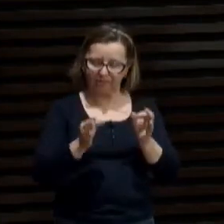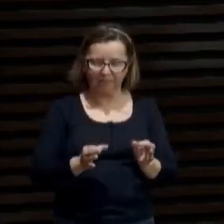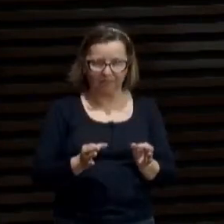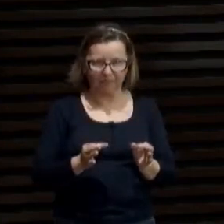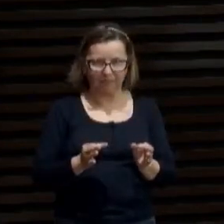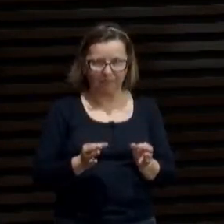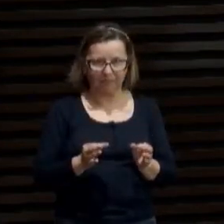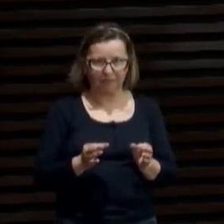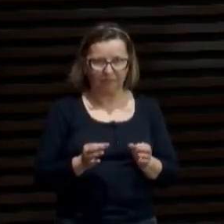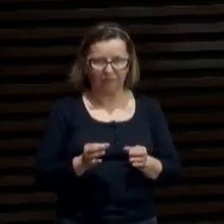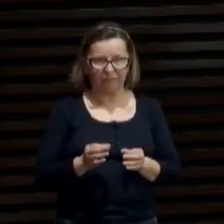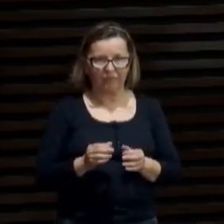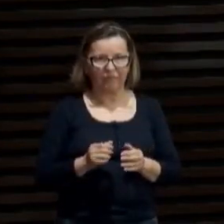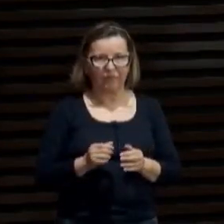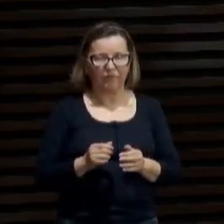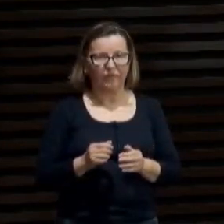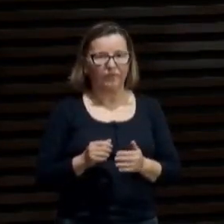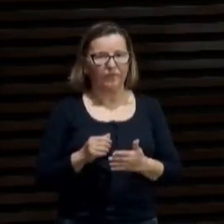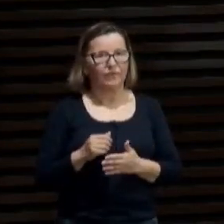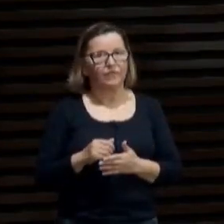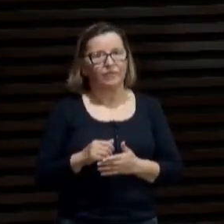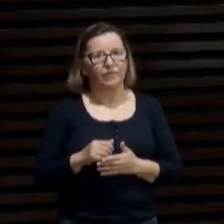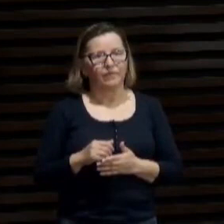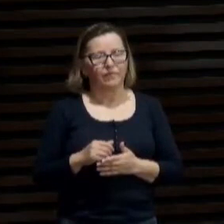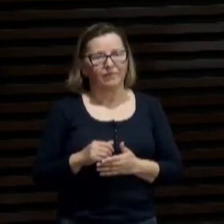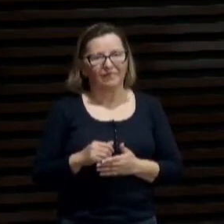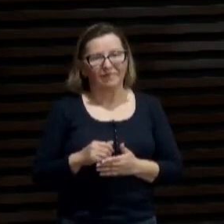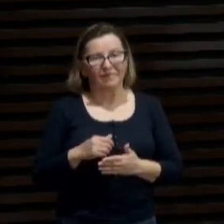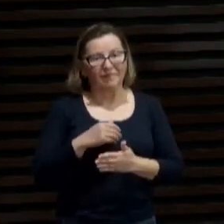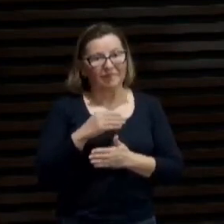Não andeis ansiosos de coisa alguma, em tudo, porém, sejam conhecidas diante de Deus as vossas